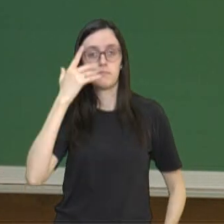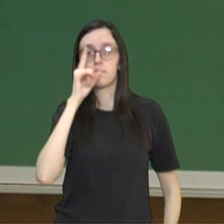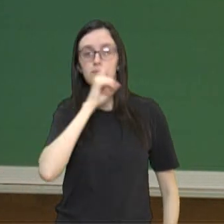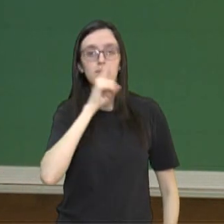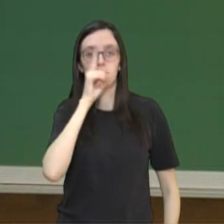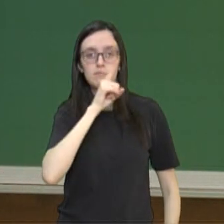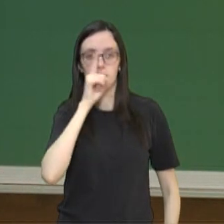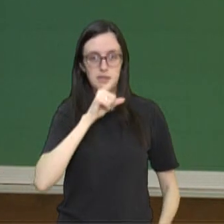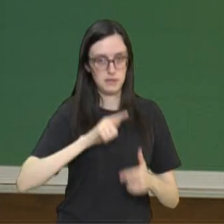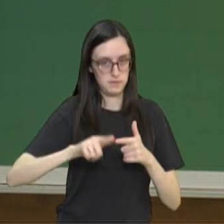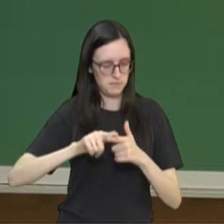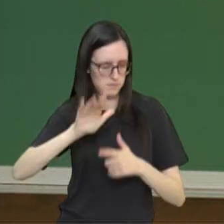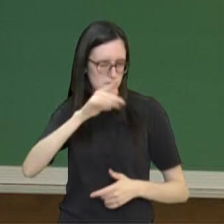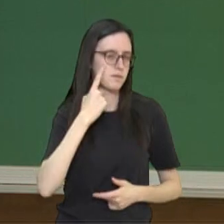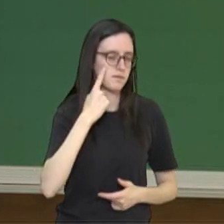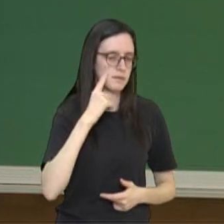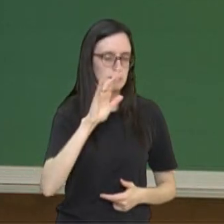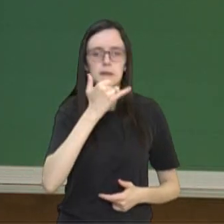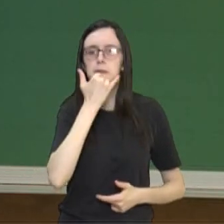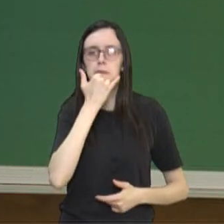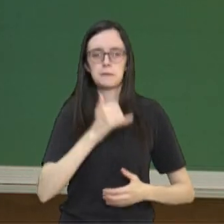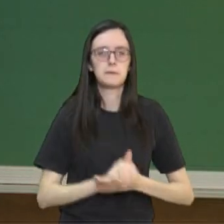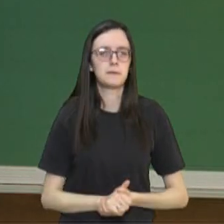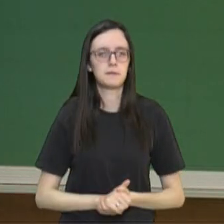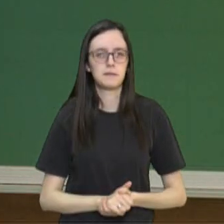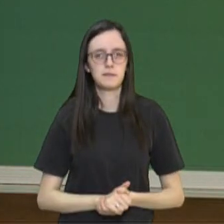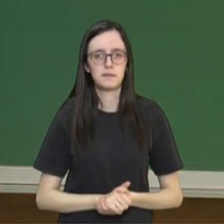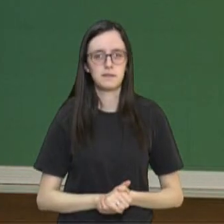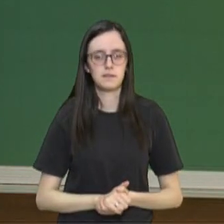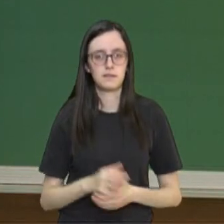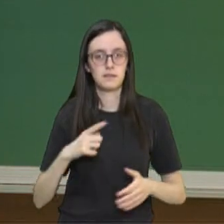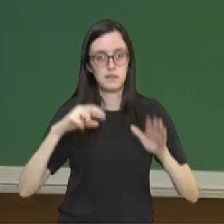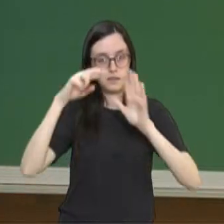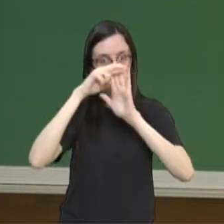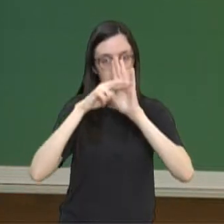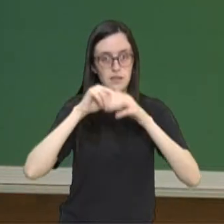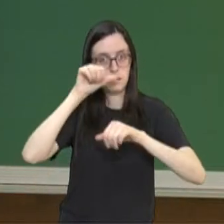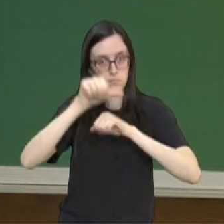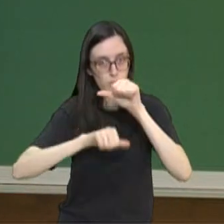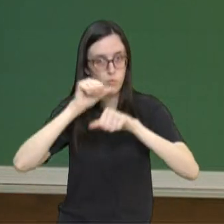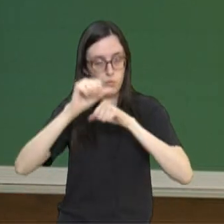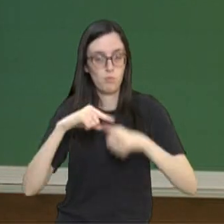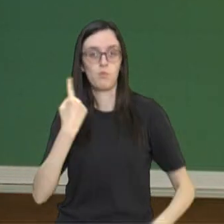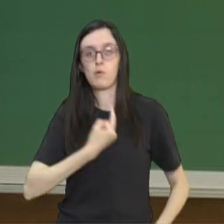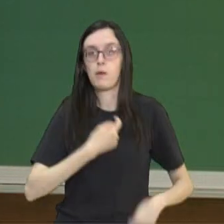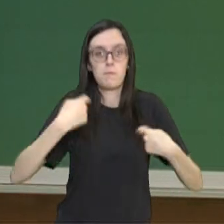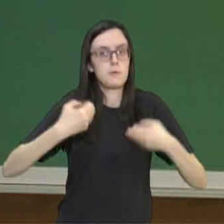Muito bem, pessoal, espero que vocês tenham aproveitado bem esse tempinho e tenham vencido